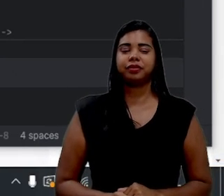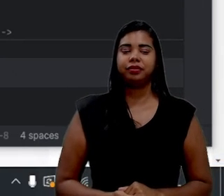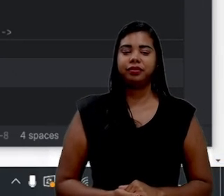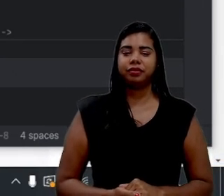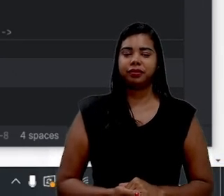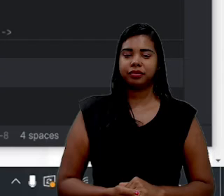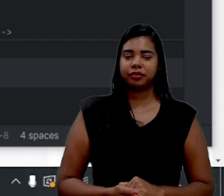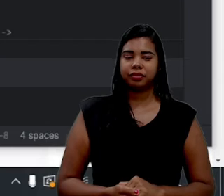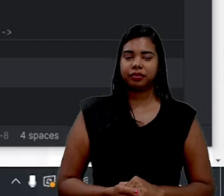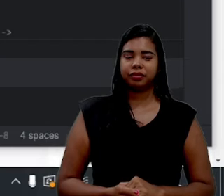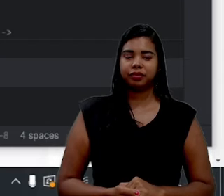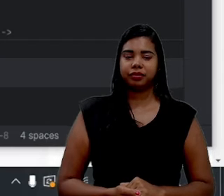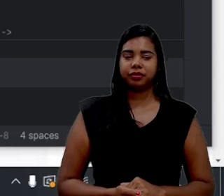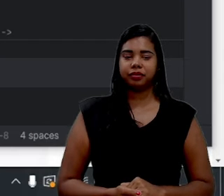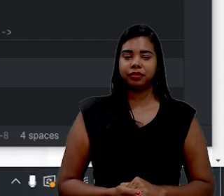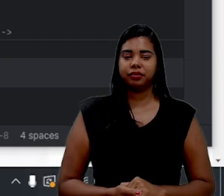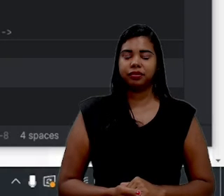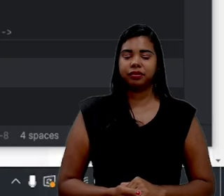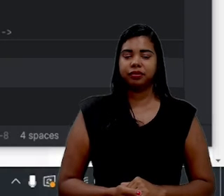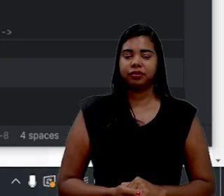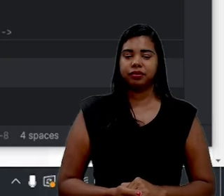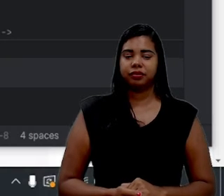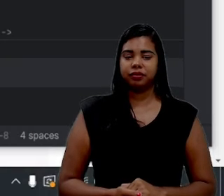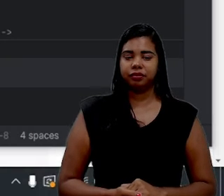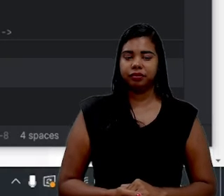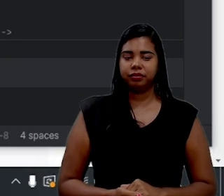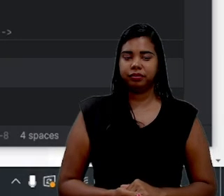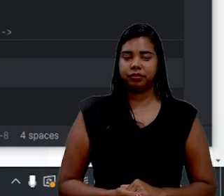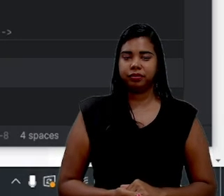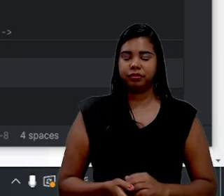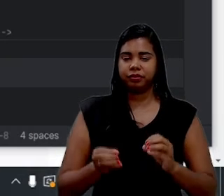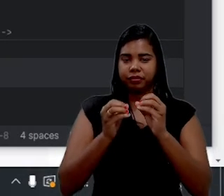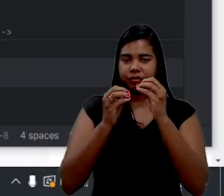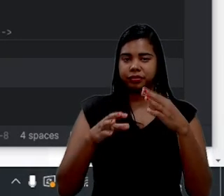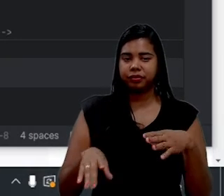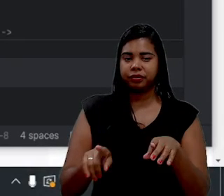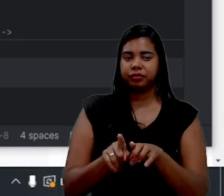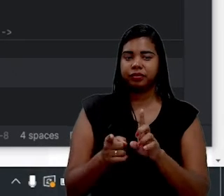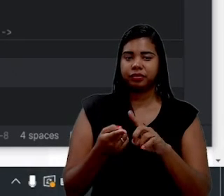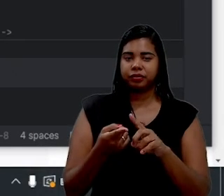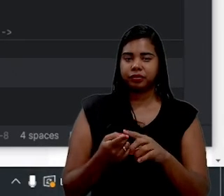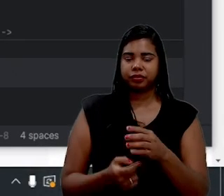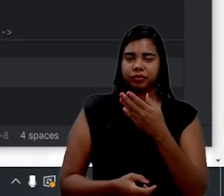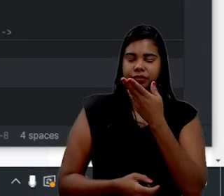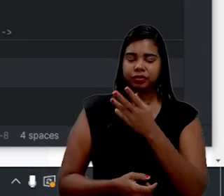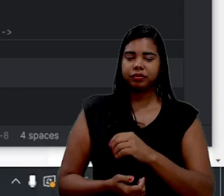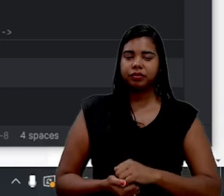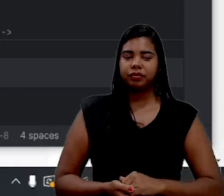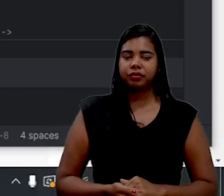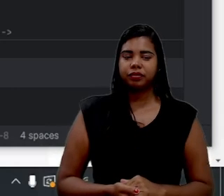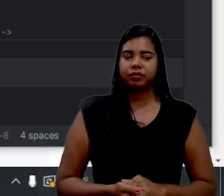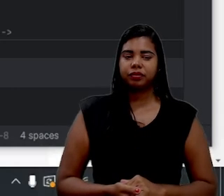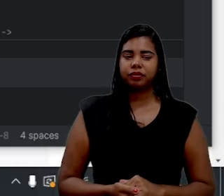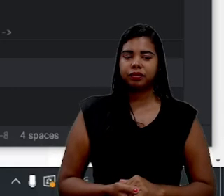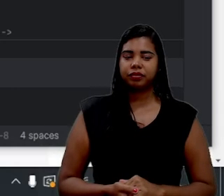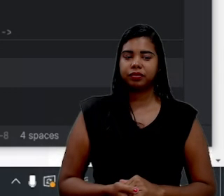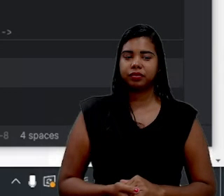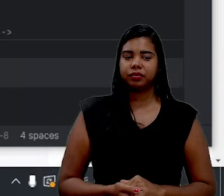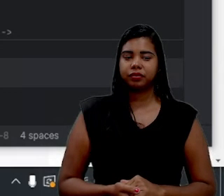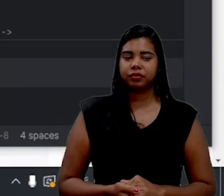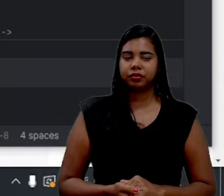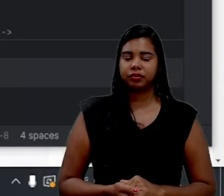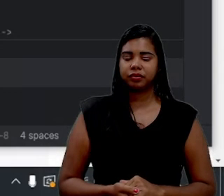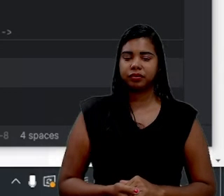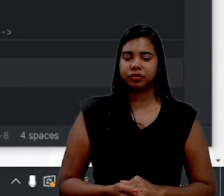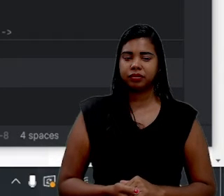arrumadinho. A gente vai criar os botões, né? Dentro dessa